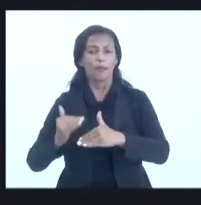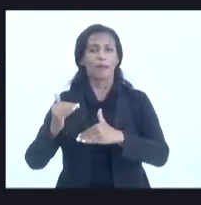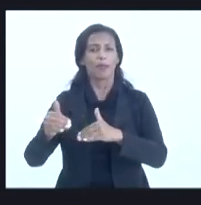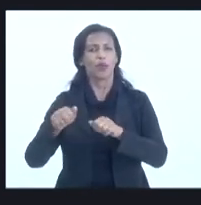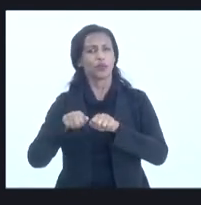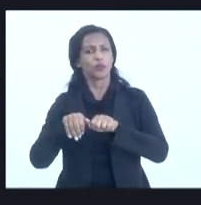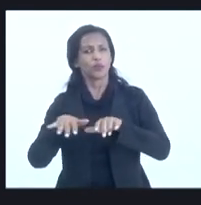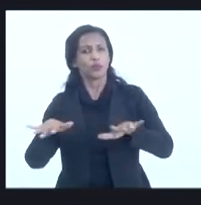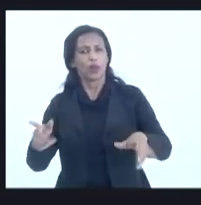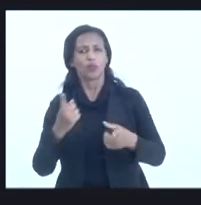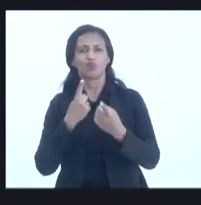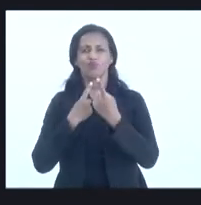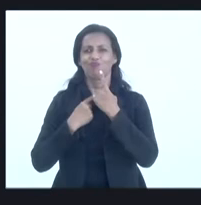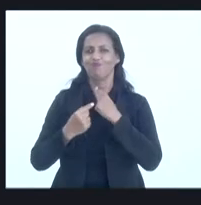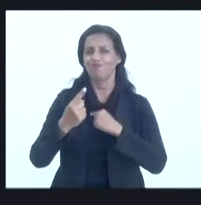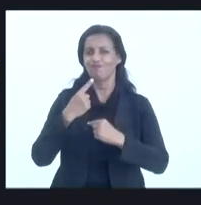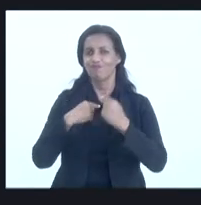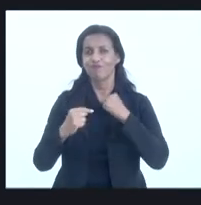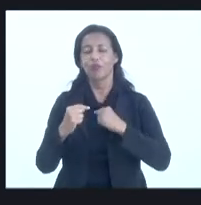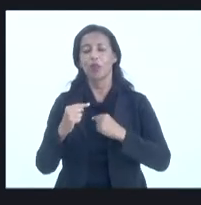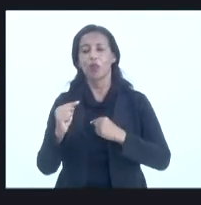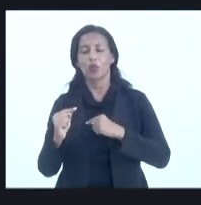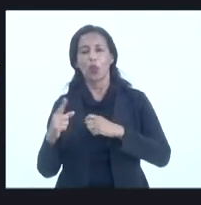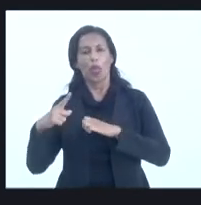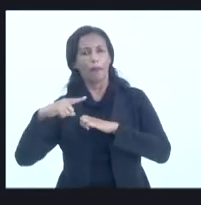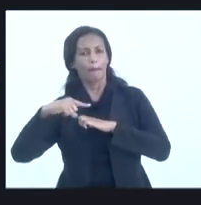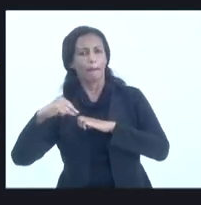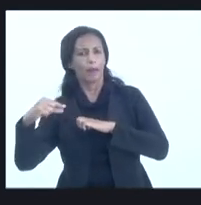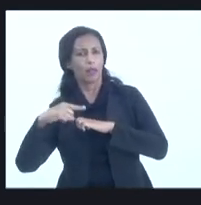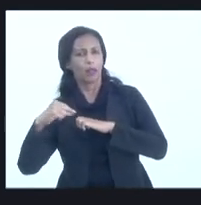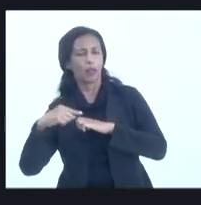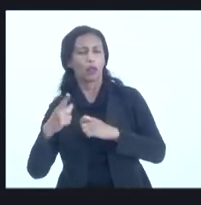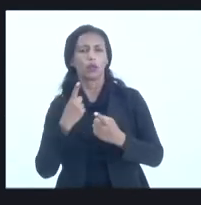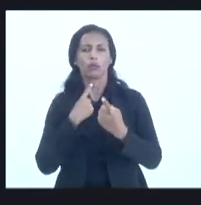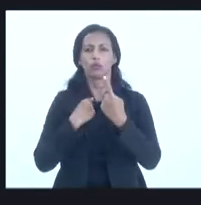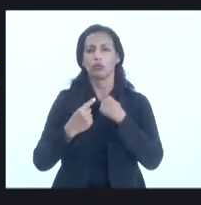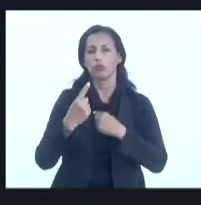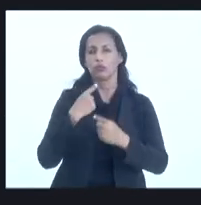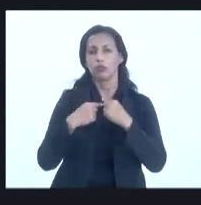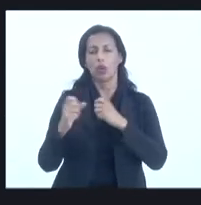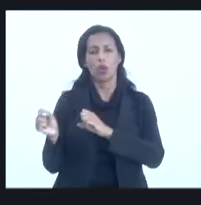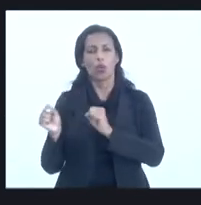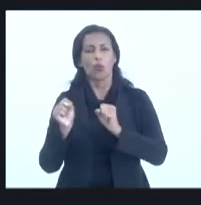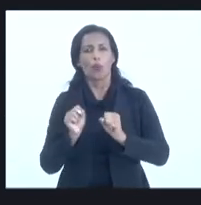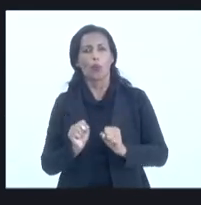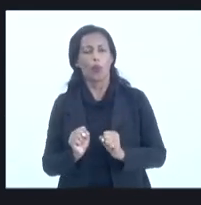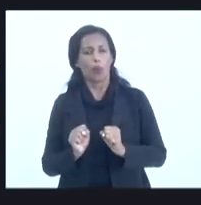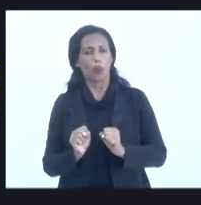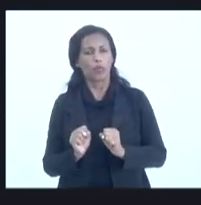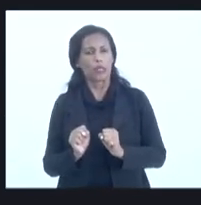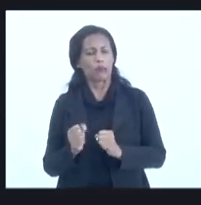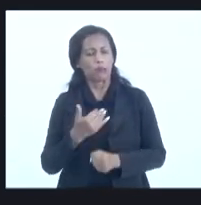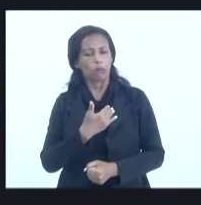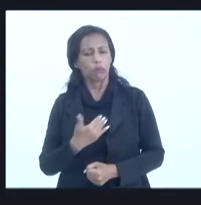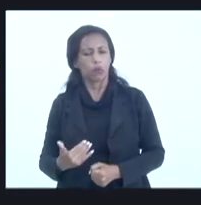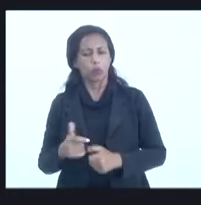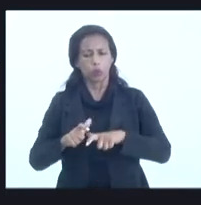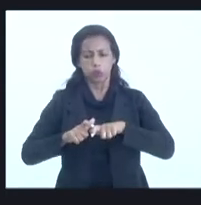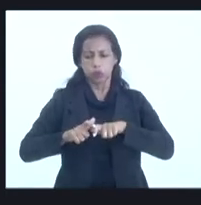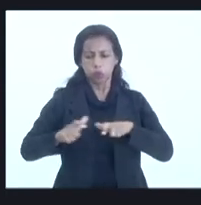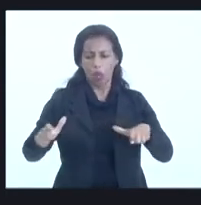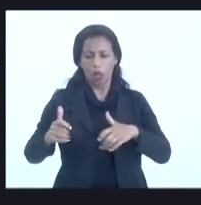o desejo, não é, dos empreendedores, o desejo do poder público de poder